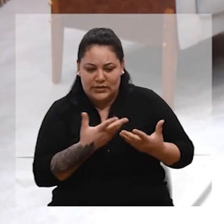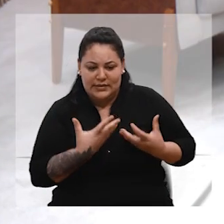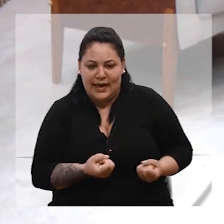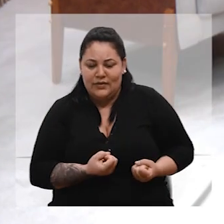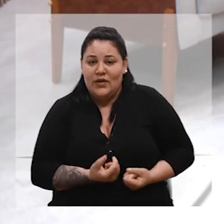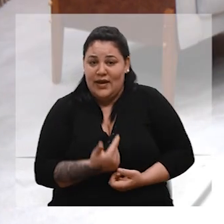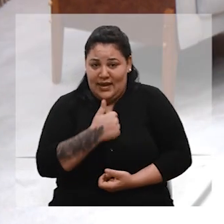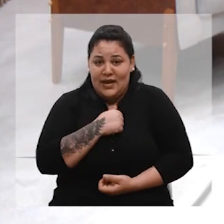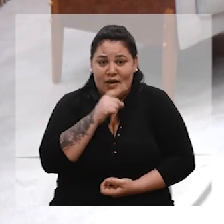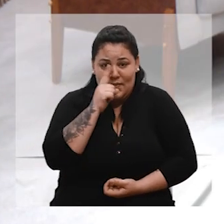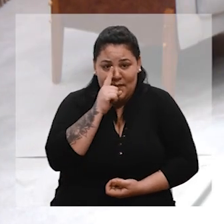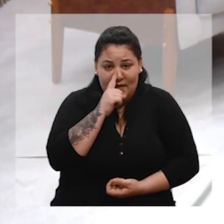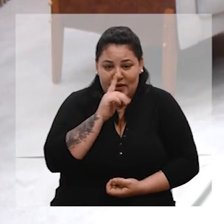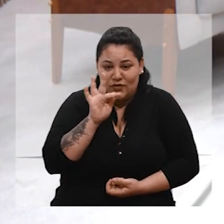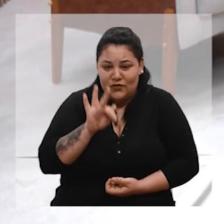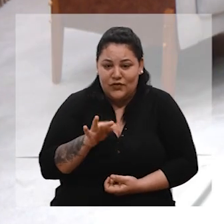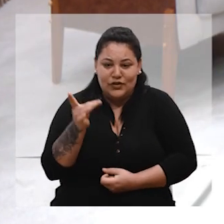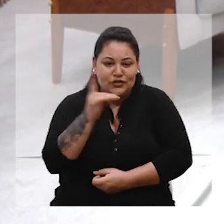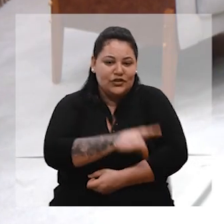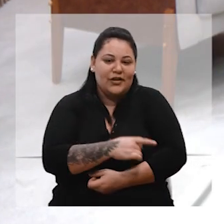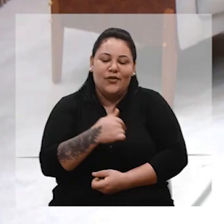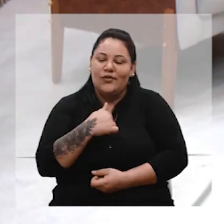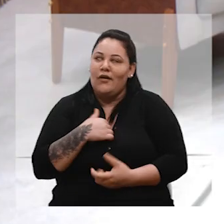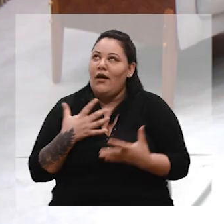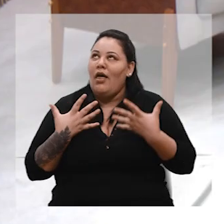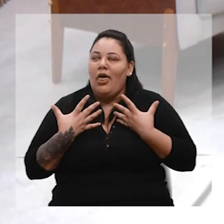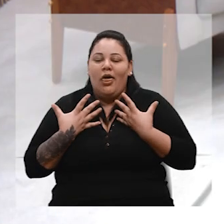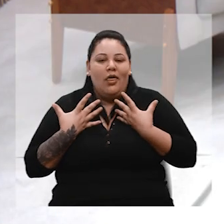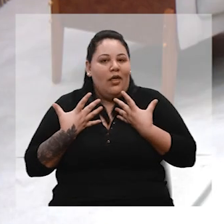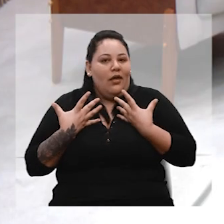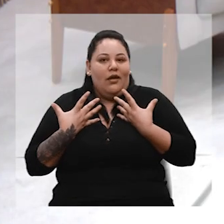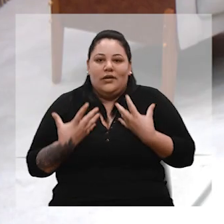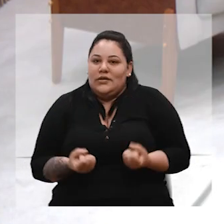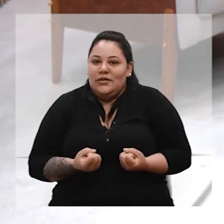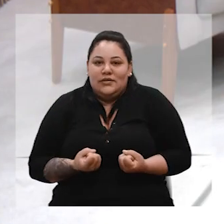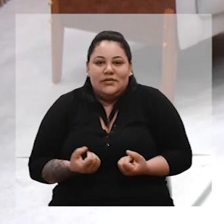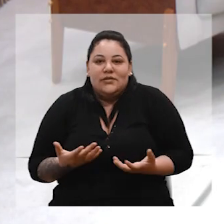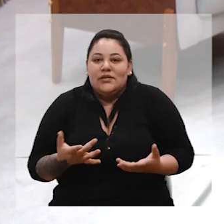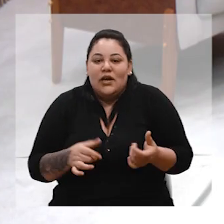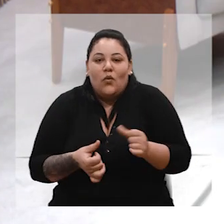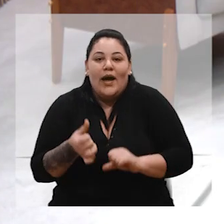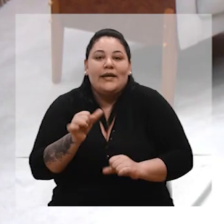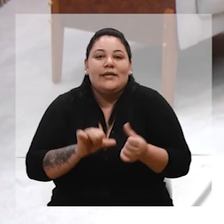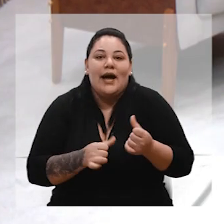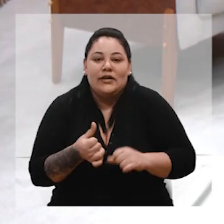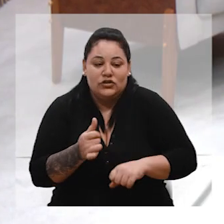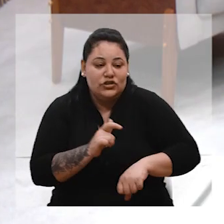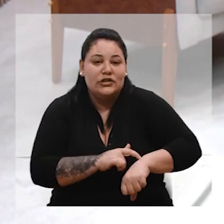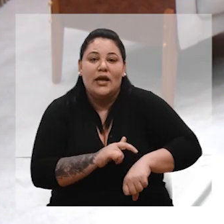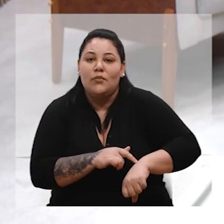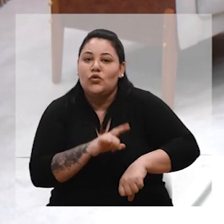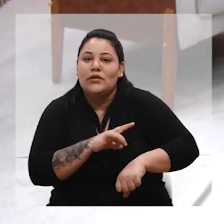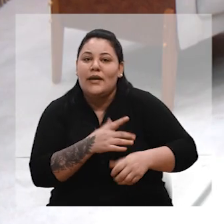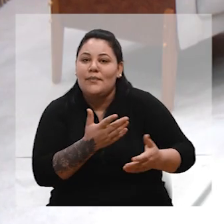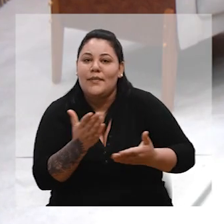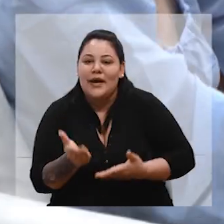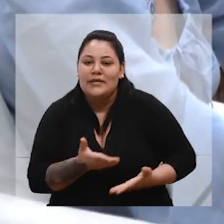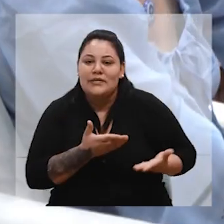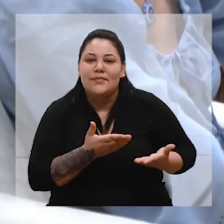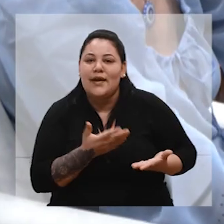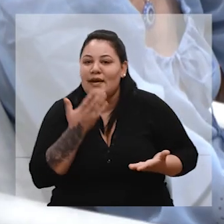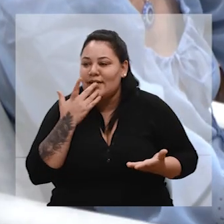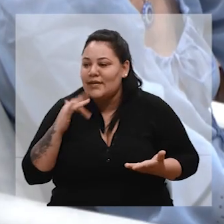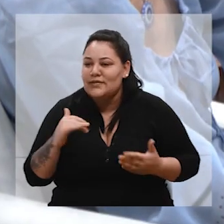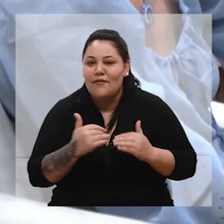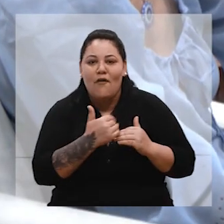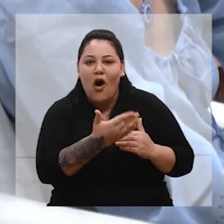trabalharam. Aí quando mãe, nesse final de dia eu tô morta também, né? Que qualidade temos para